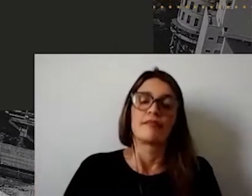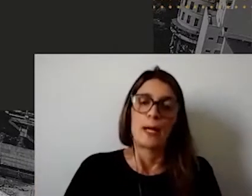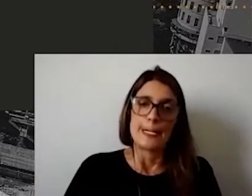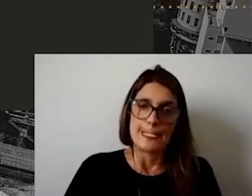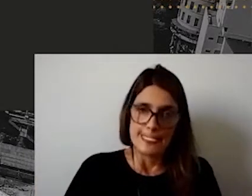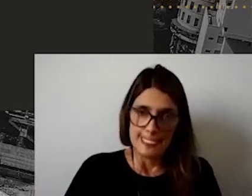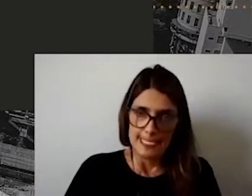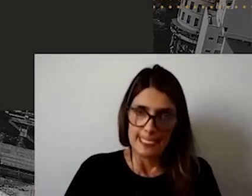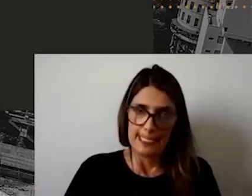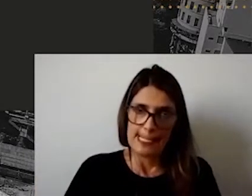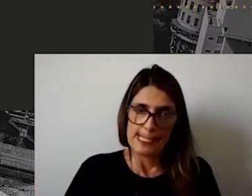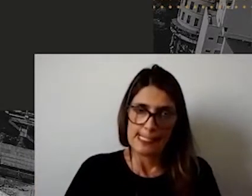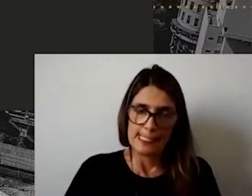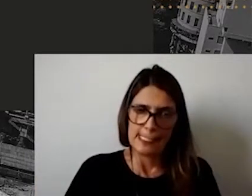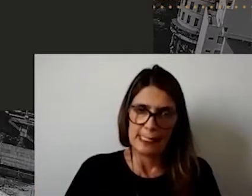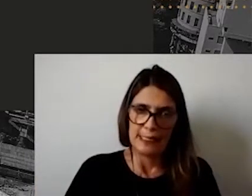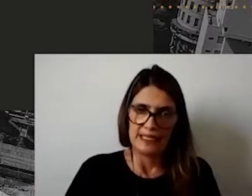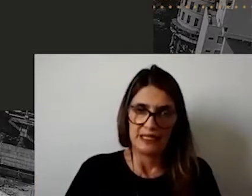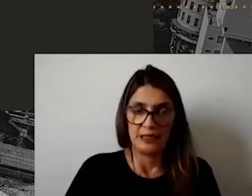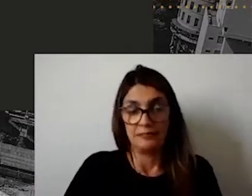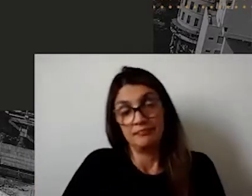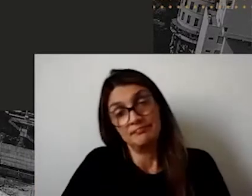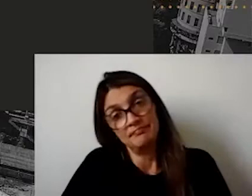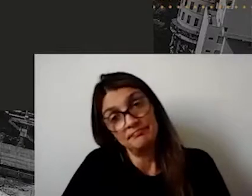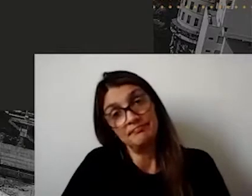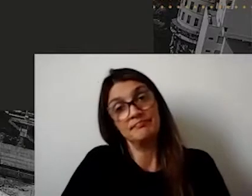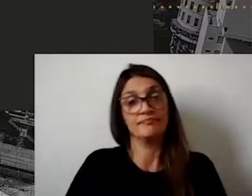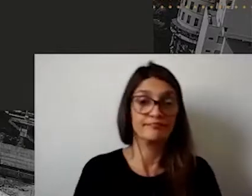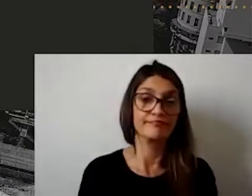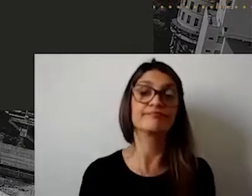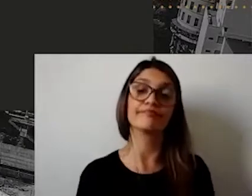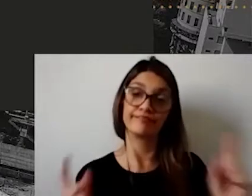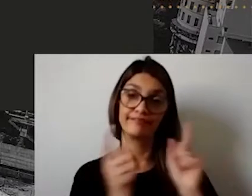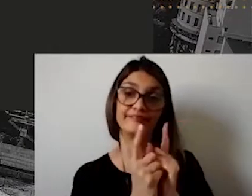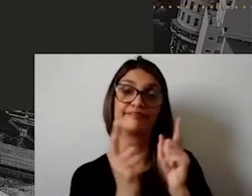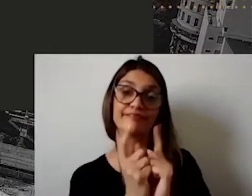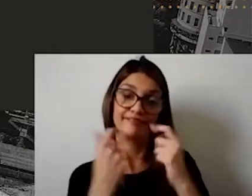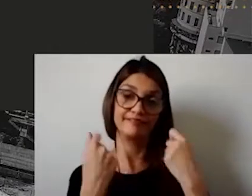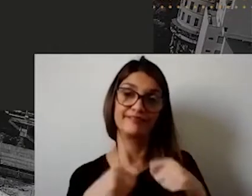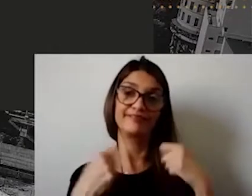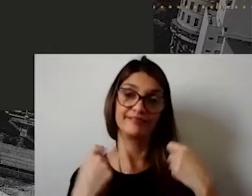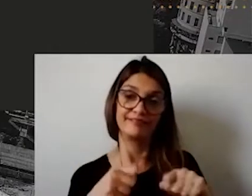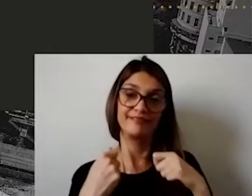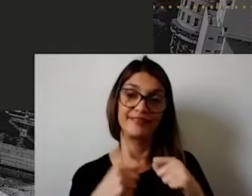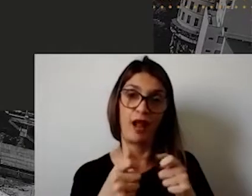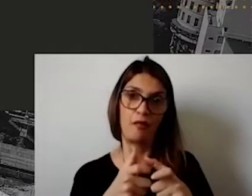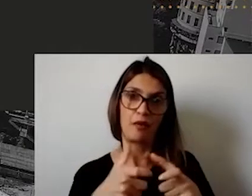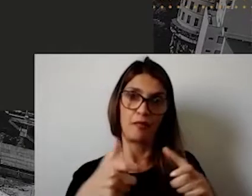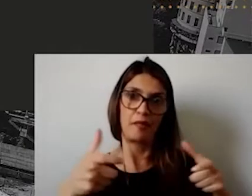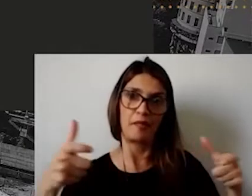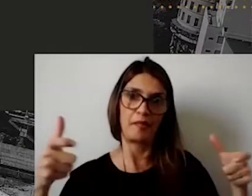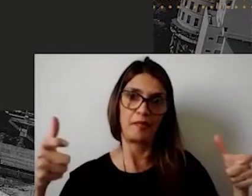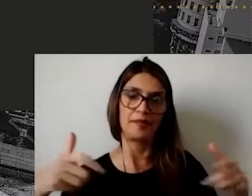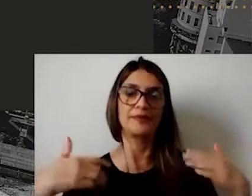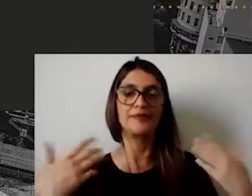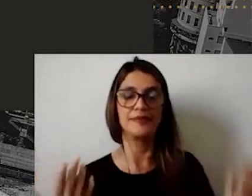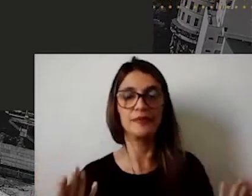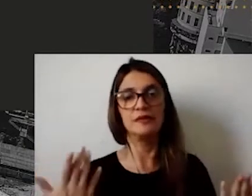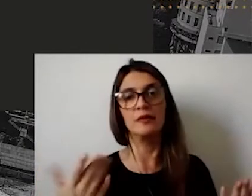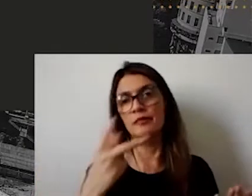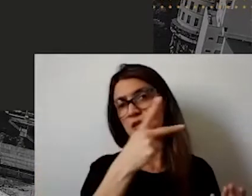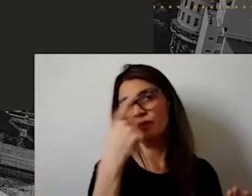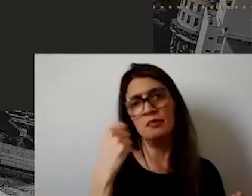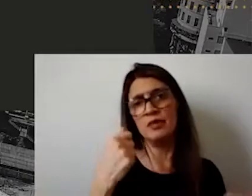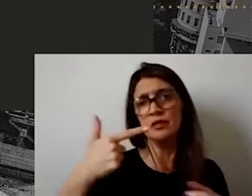Mas isso atende um determinado universo, né? Porque a Amazônia é gigantesca. Então, o que a pessoa precisa? Precisa de gasolina